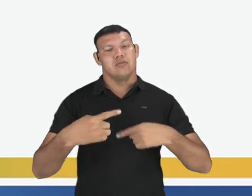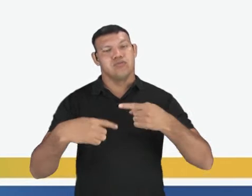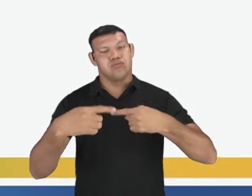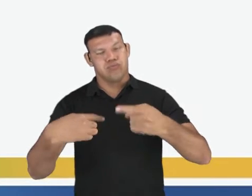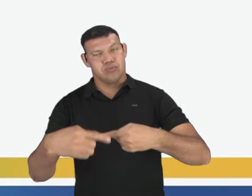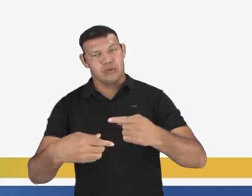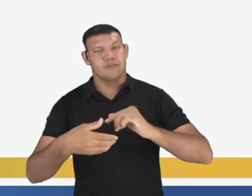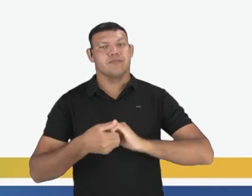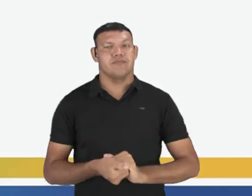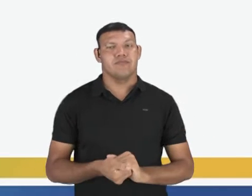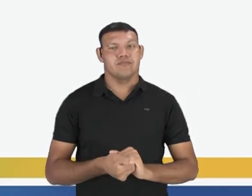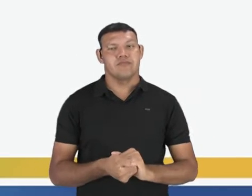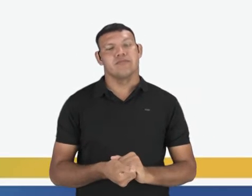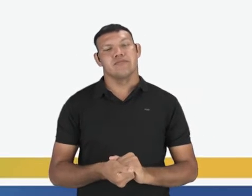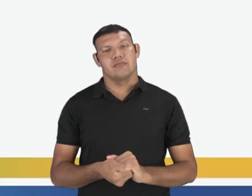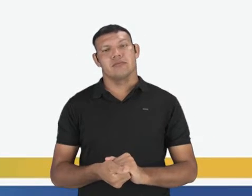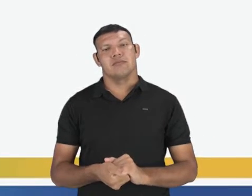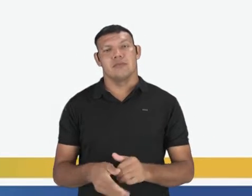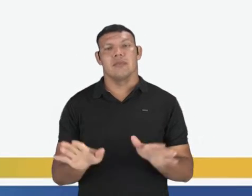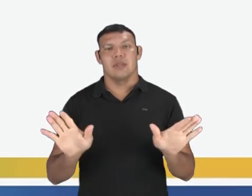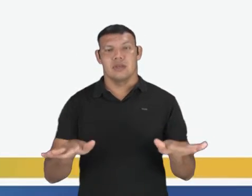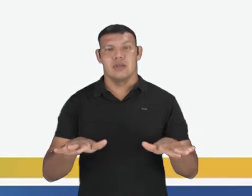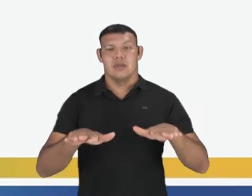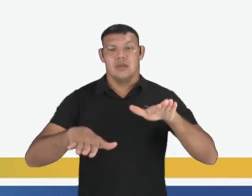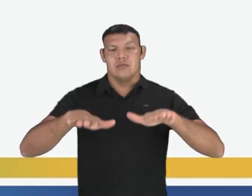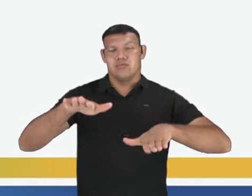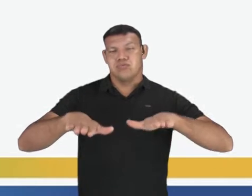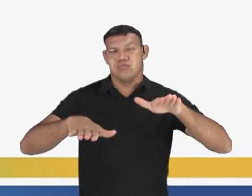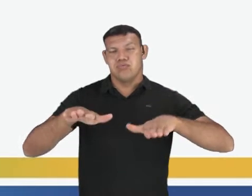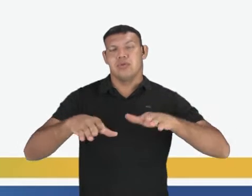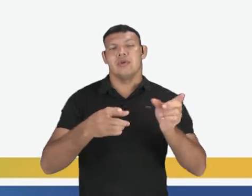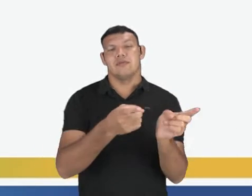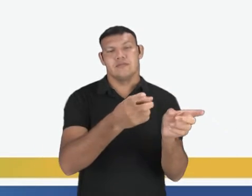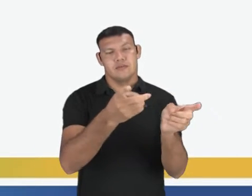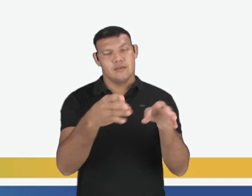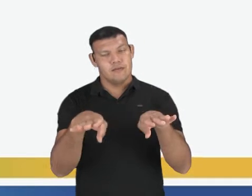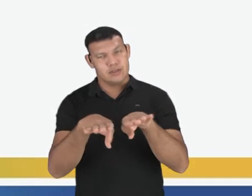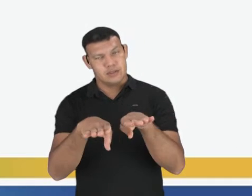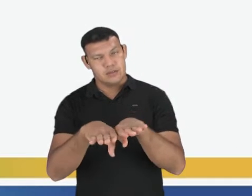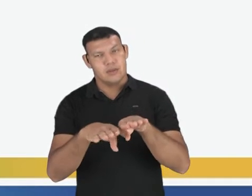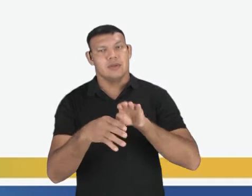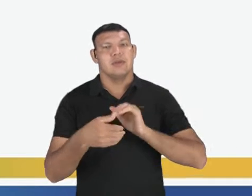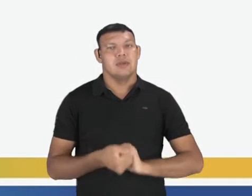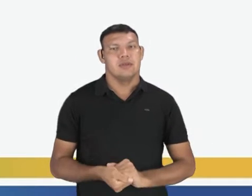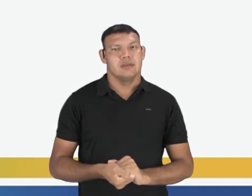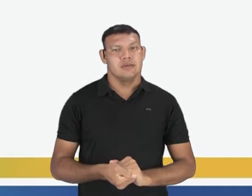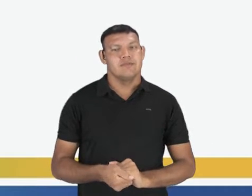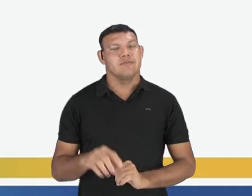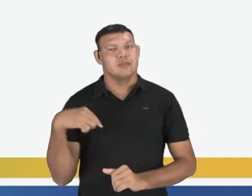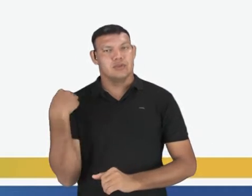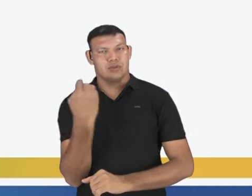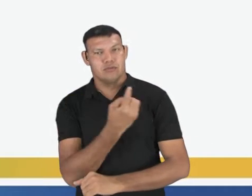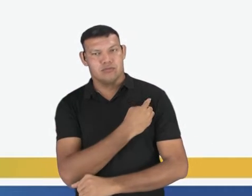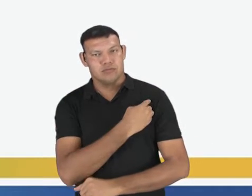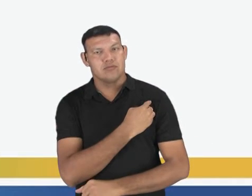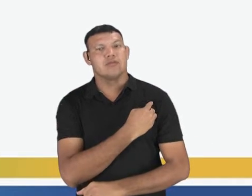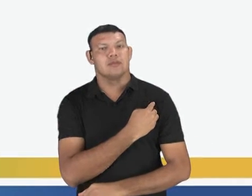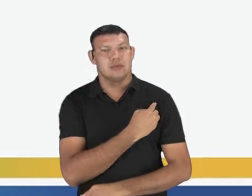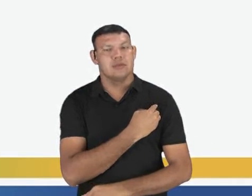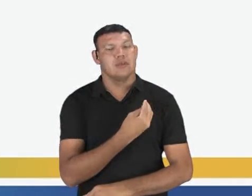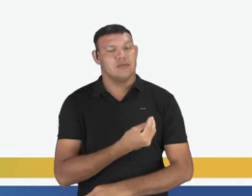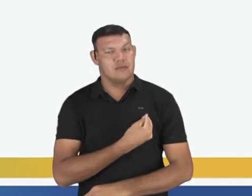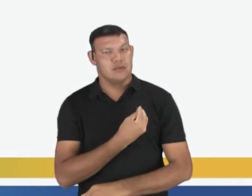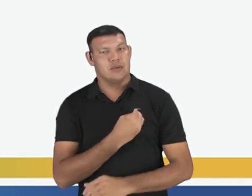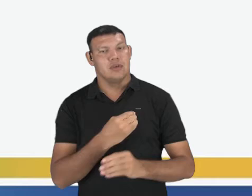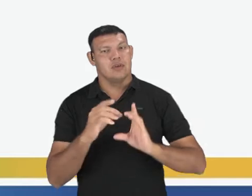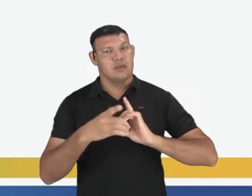acesso aos bens e mantendo então aí a estabilidade dos mercados, né? Nós vivemos numa democracia, a